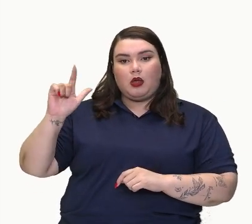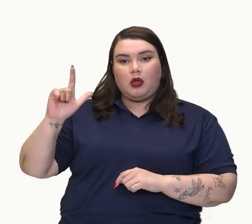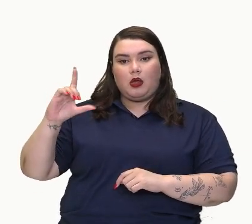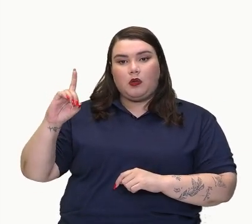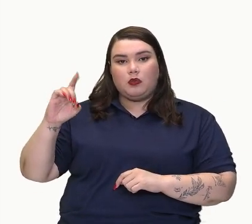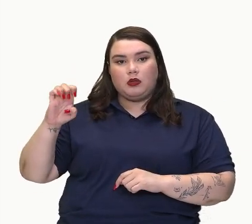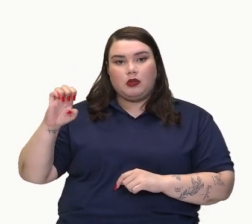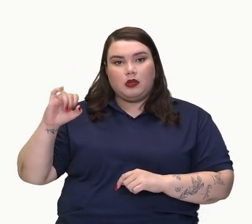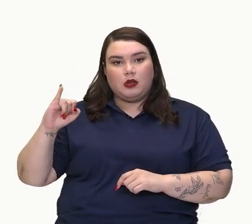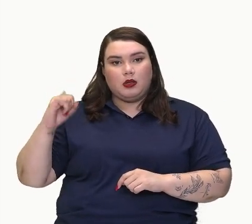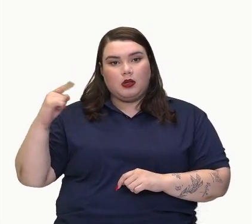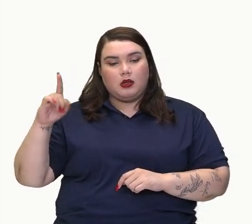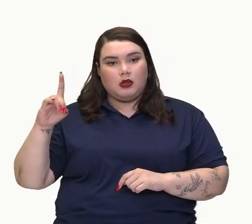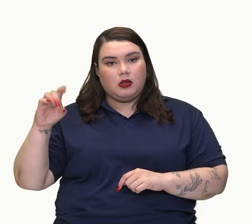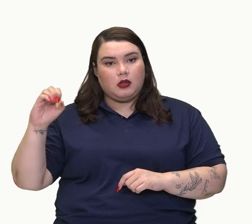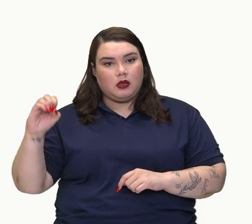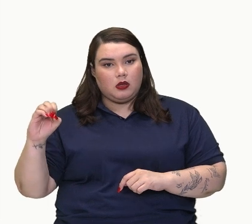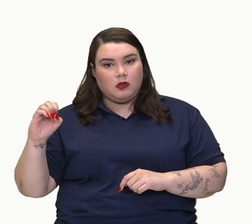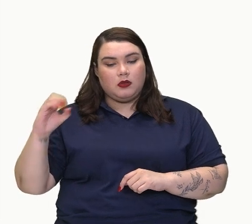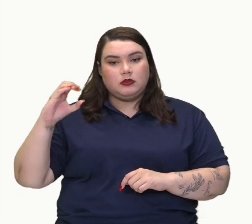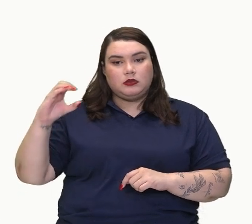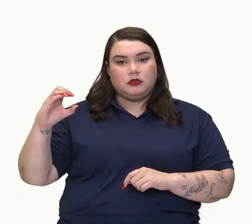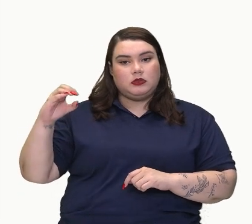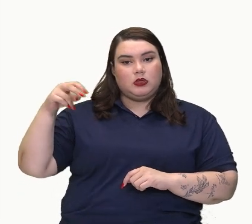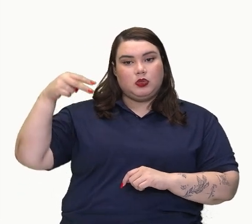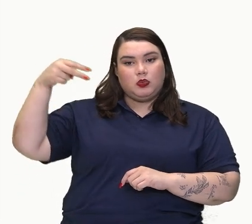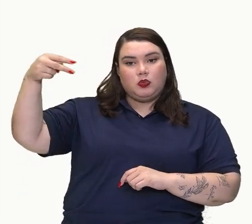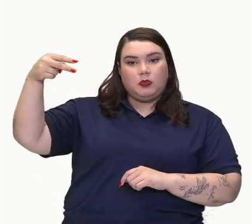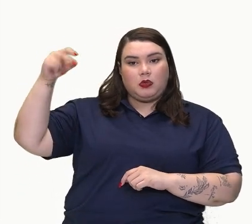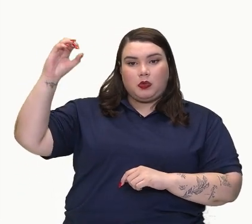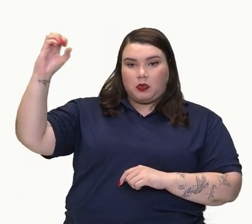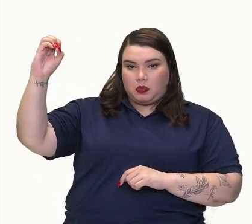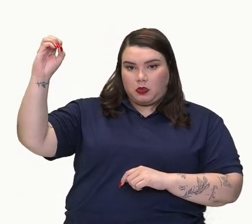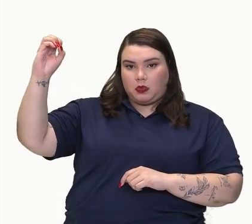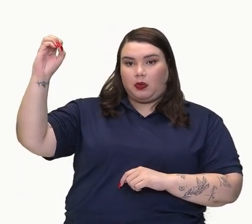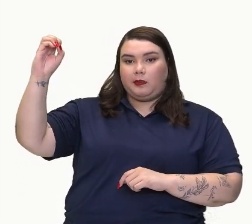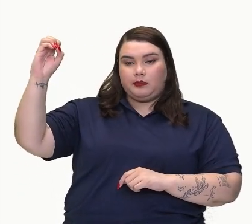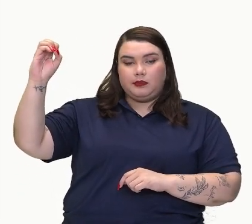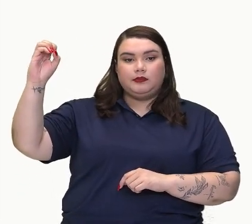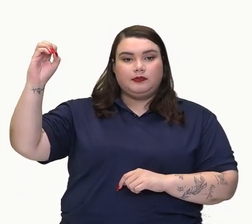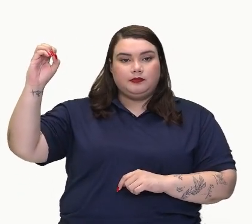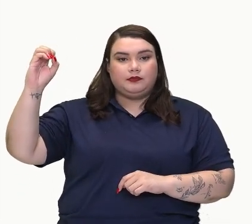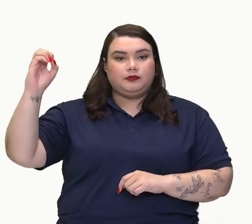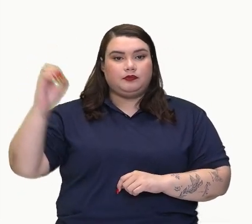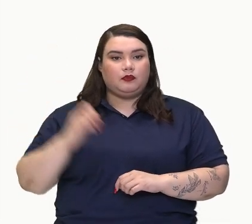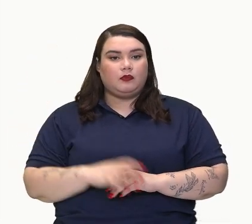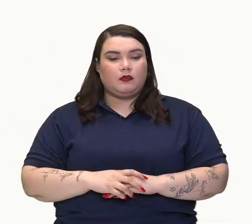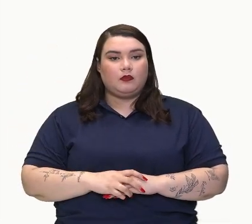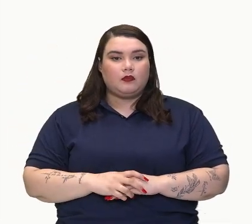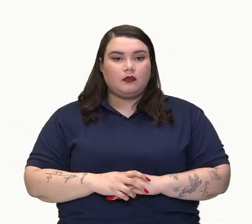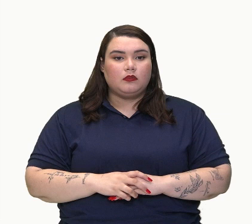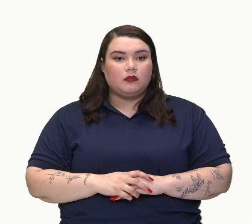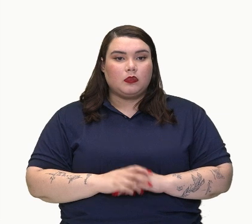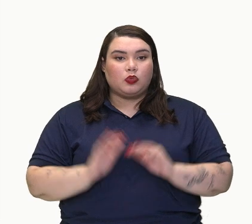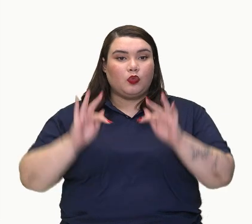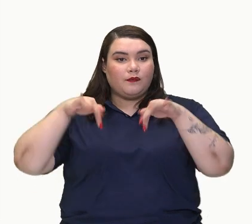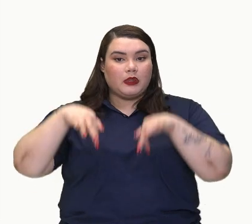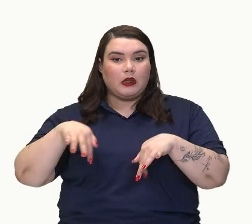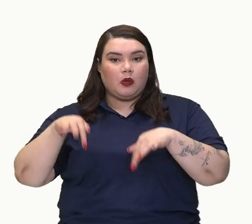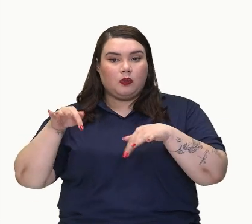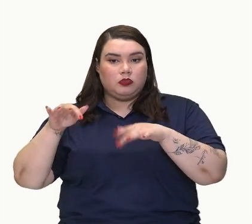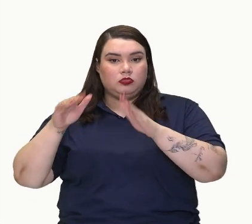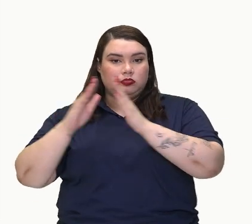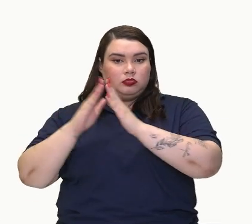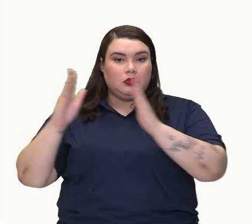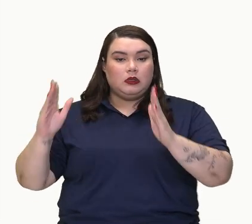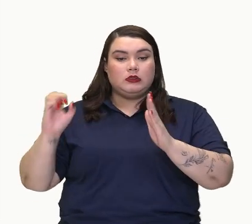ponta, tá? Note aí, ó, dupla na ponta, tá? E quando a dupla é